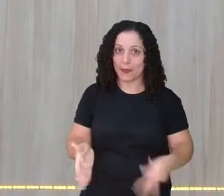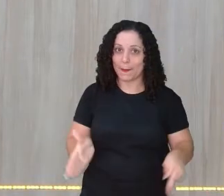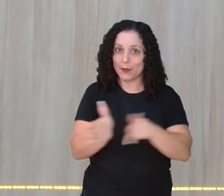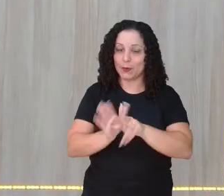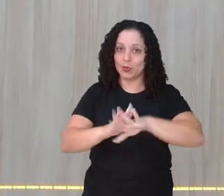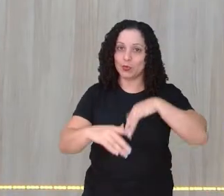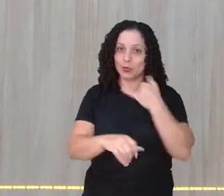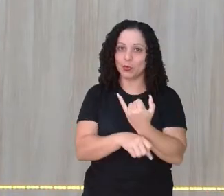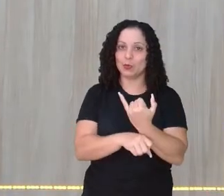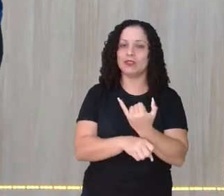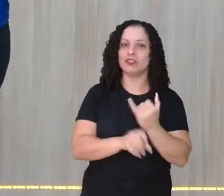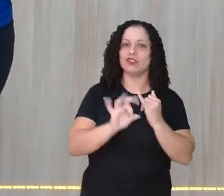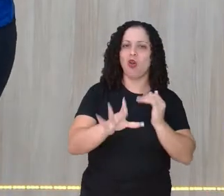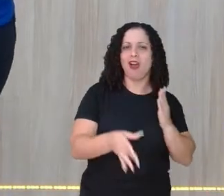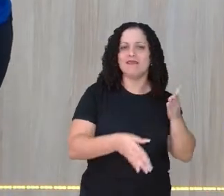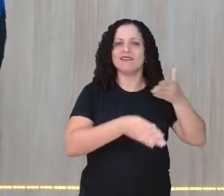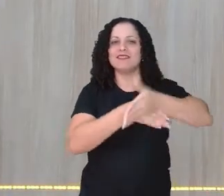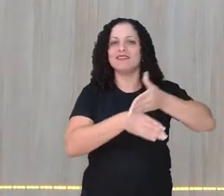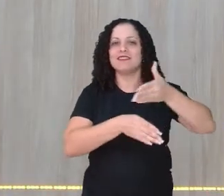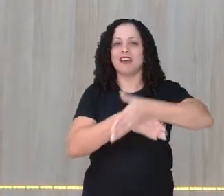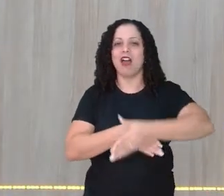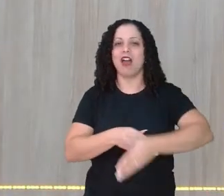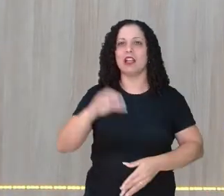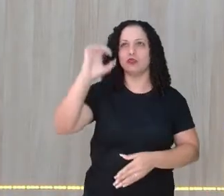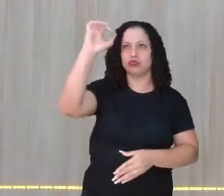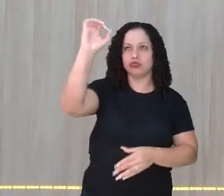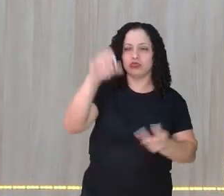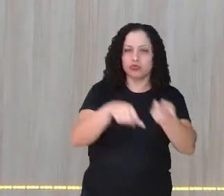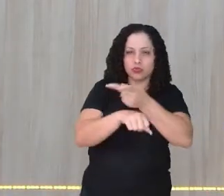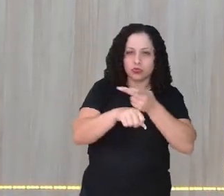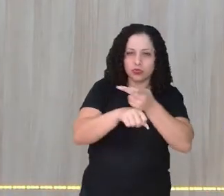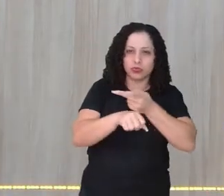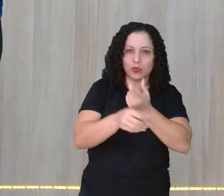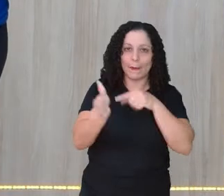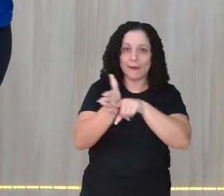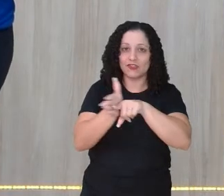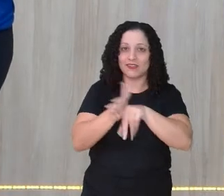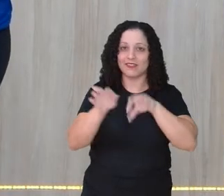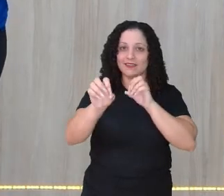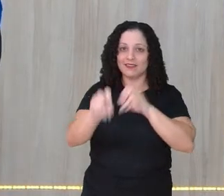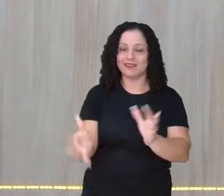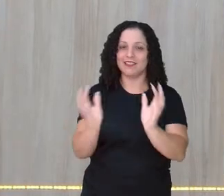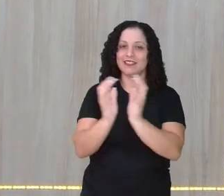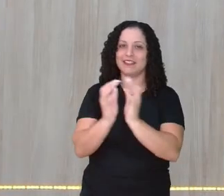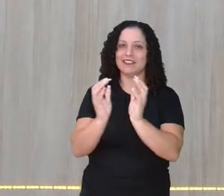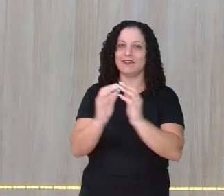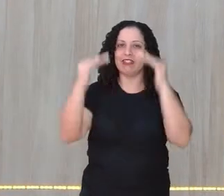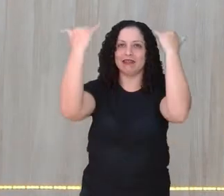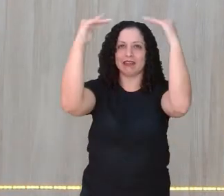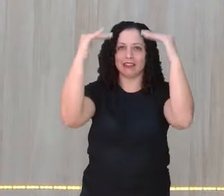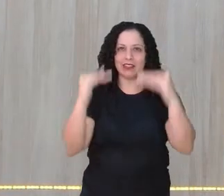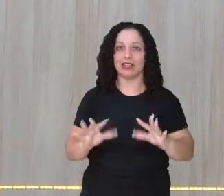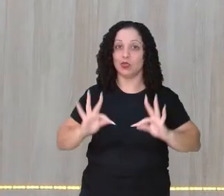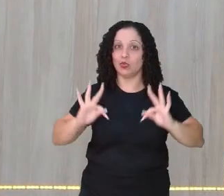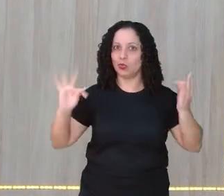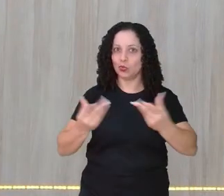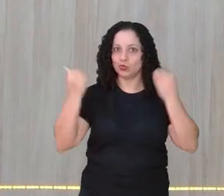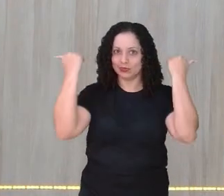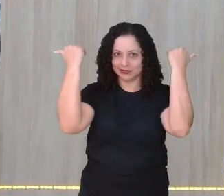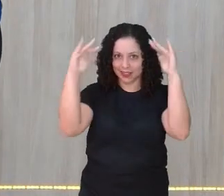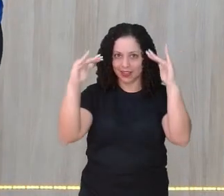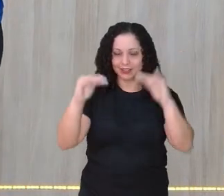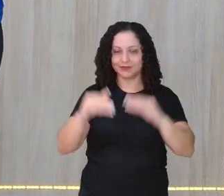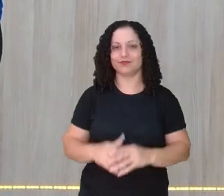no YouTube. Só é colocar lá no painel de busca, Educa Recife, você vai ver todas as nossas aulas, tudo